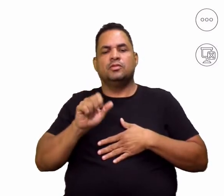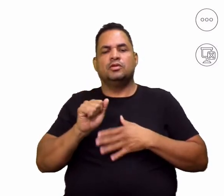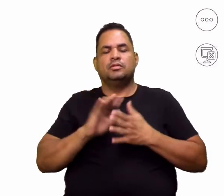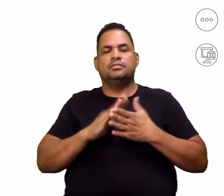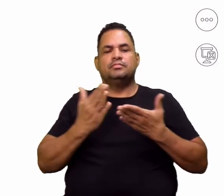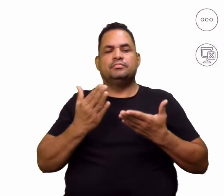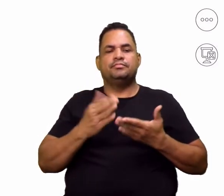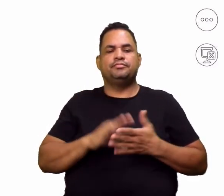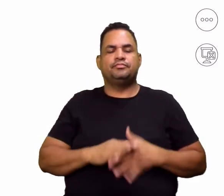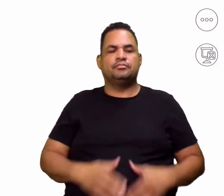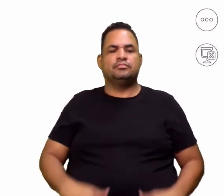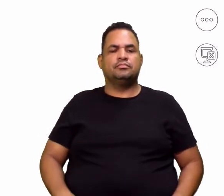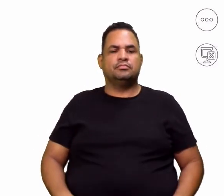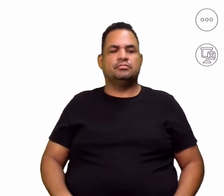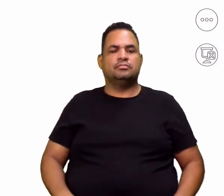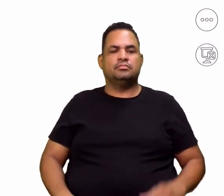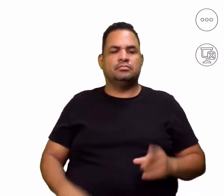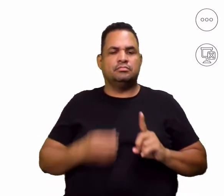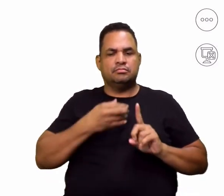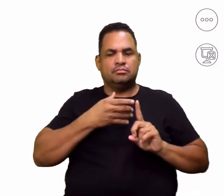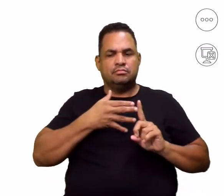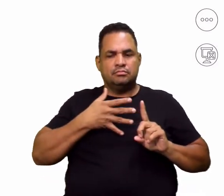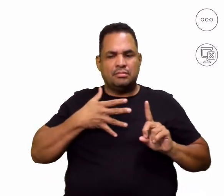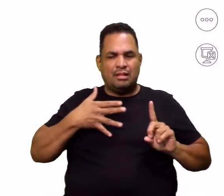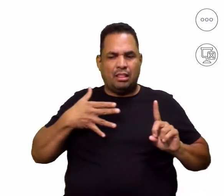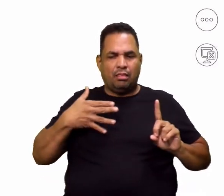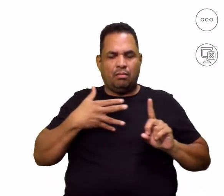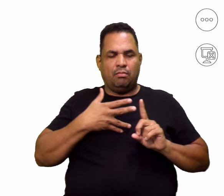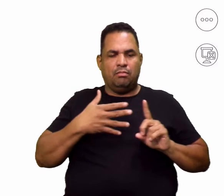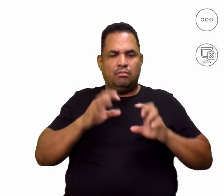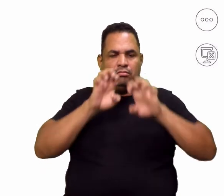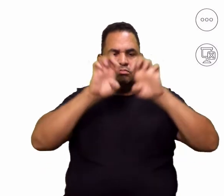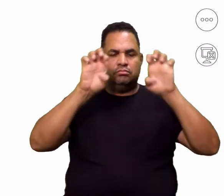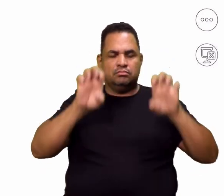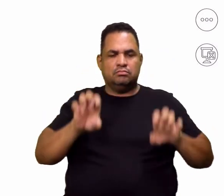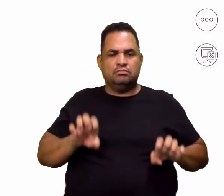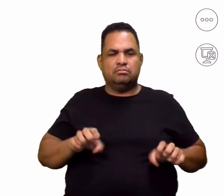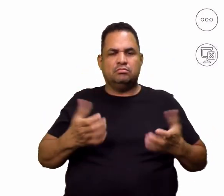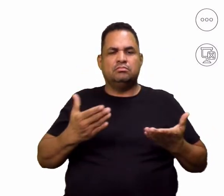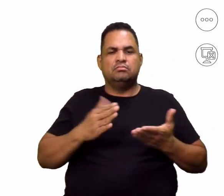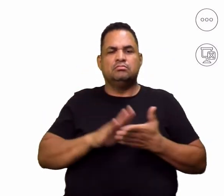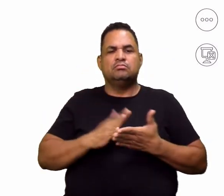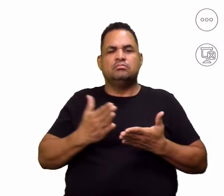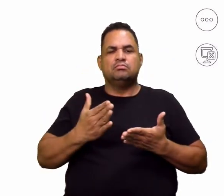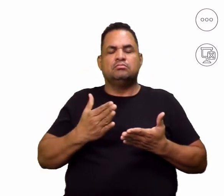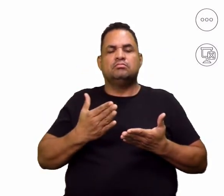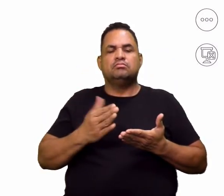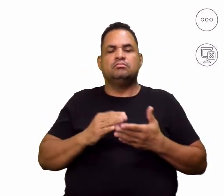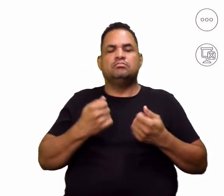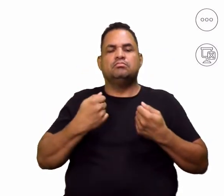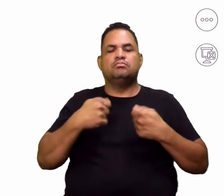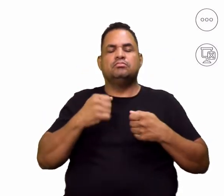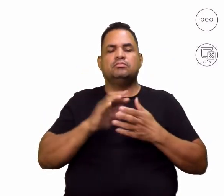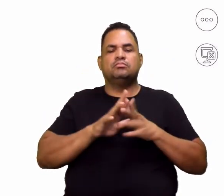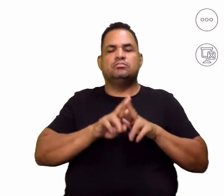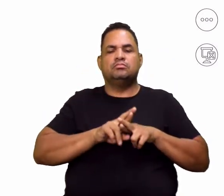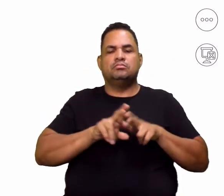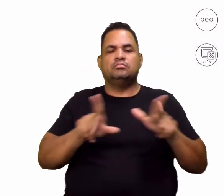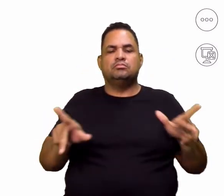distúrbios morfológicos? Anatomicamente, a estrutura genital pode ser diferente no homem e na